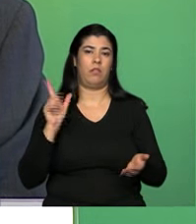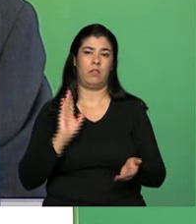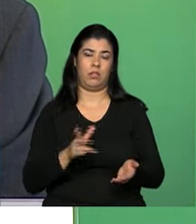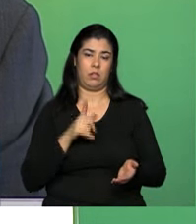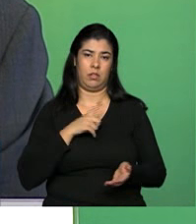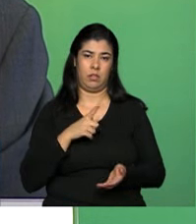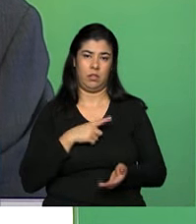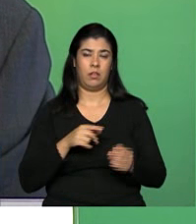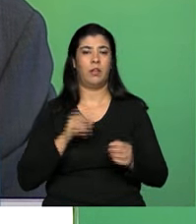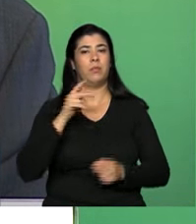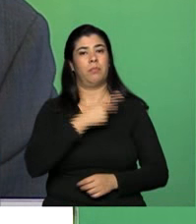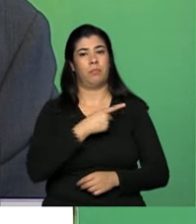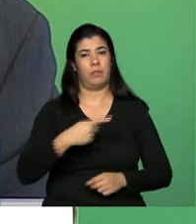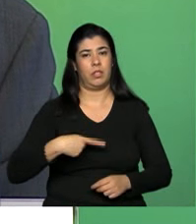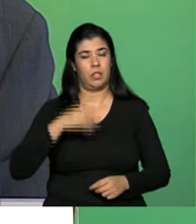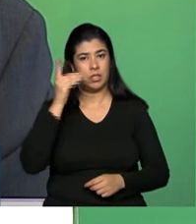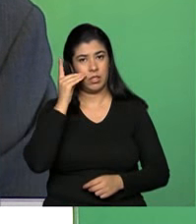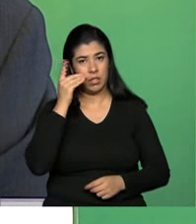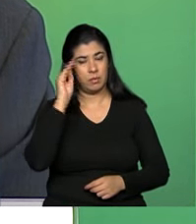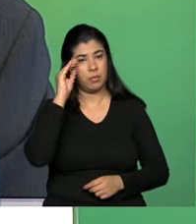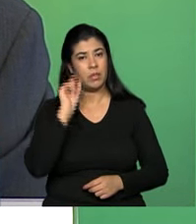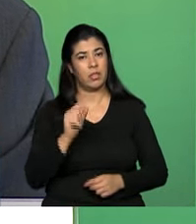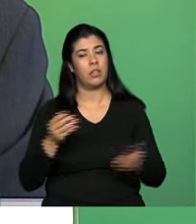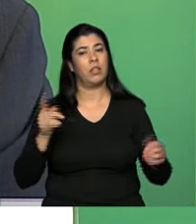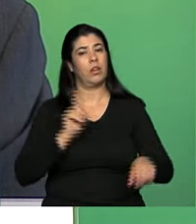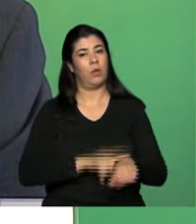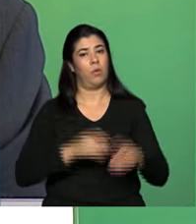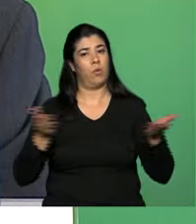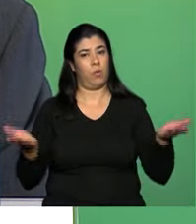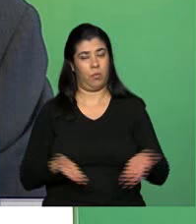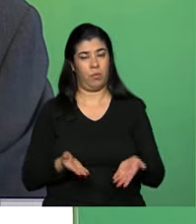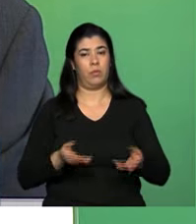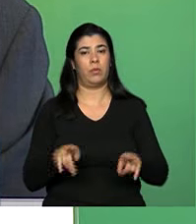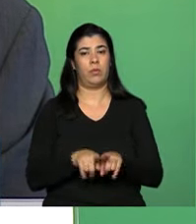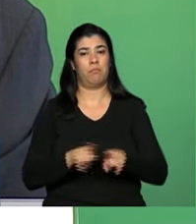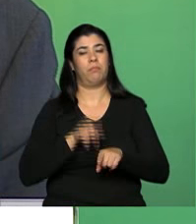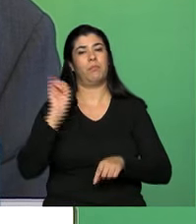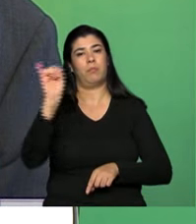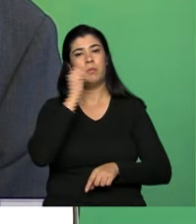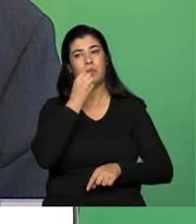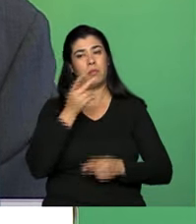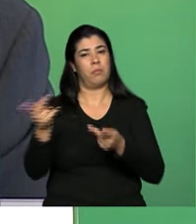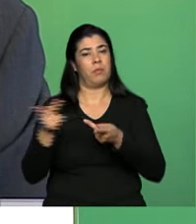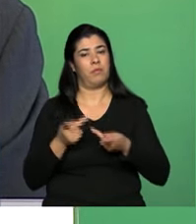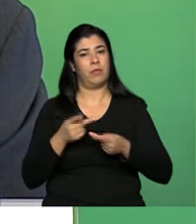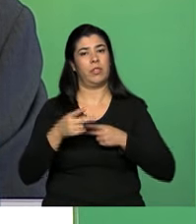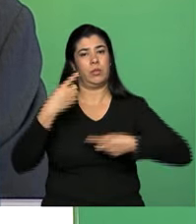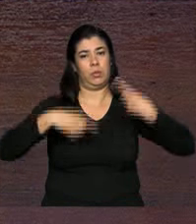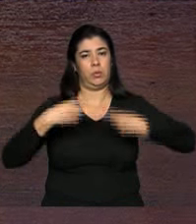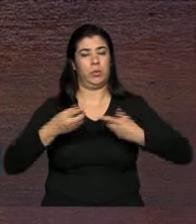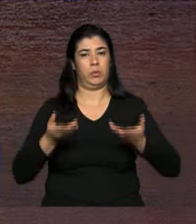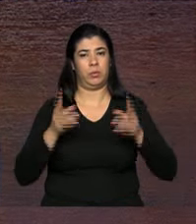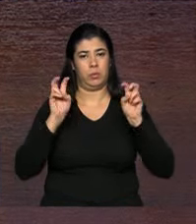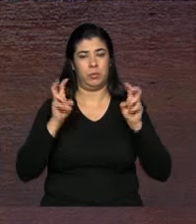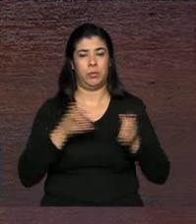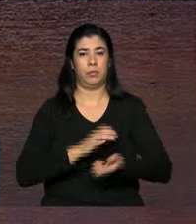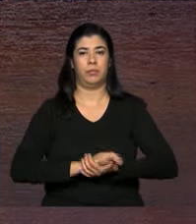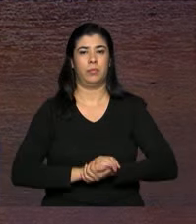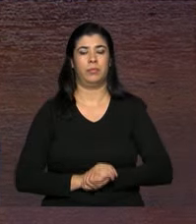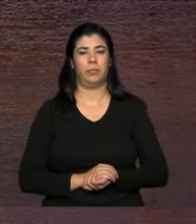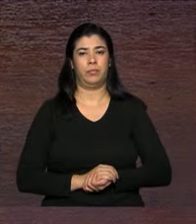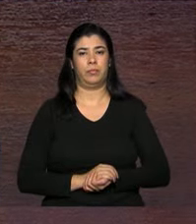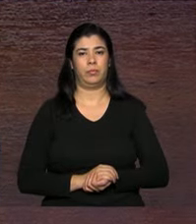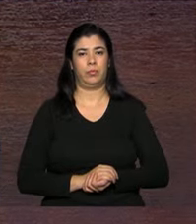e a presidenta entende que esse momento chegou a hora e agora e é muito bem-vinda essa discussão